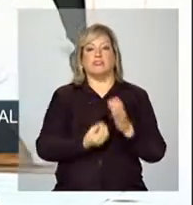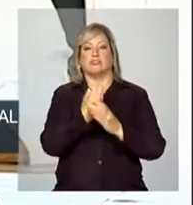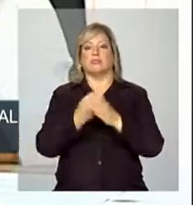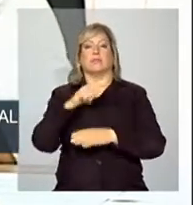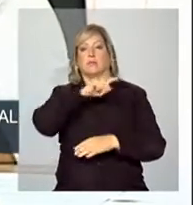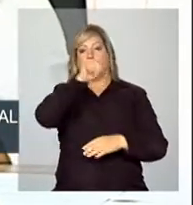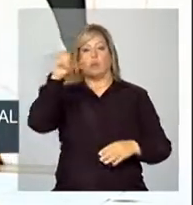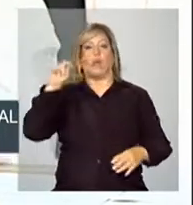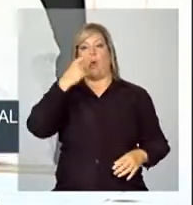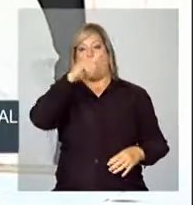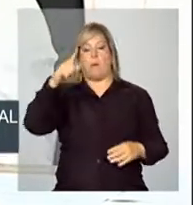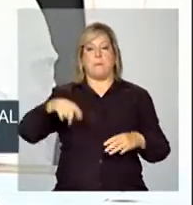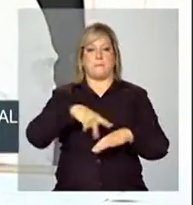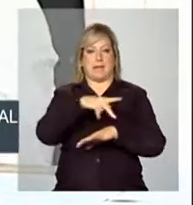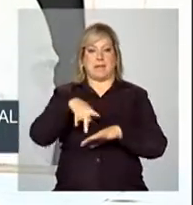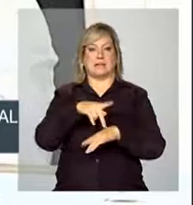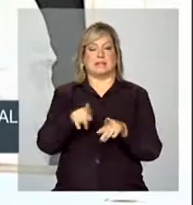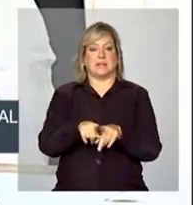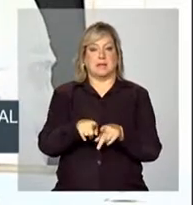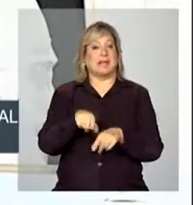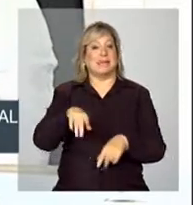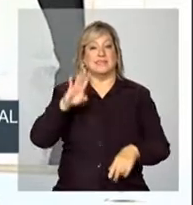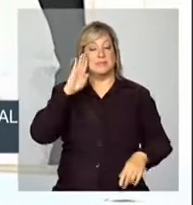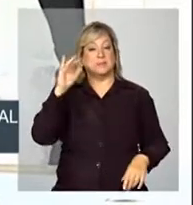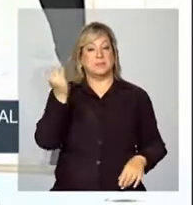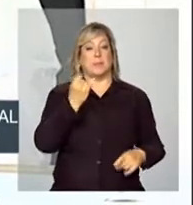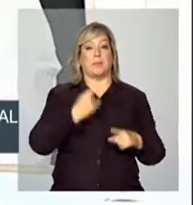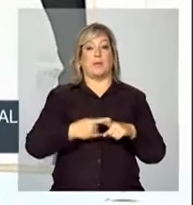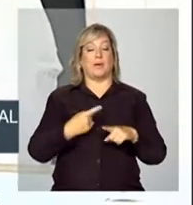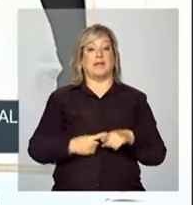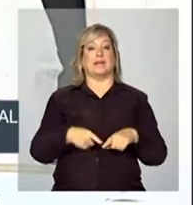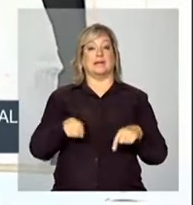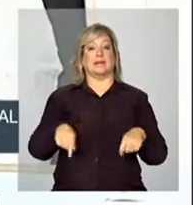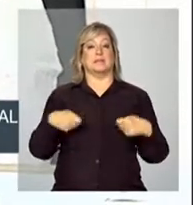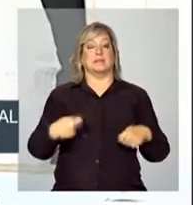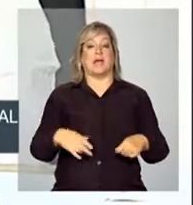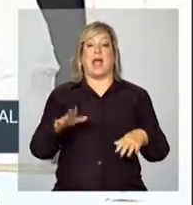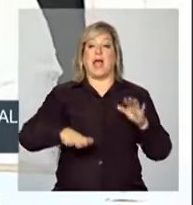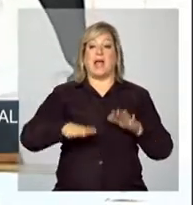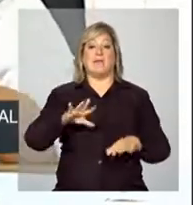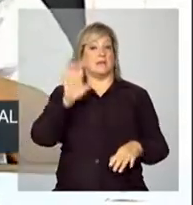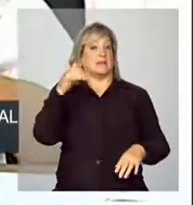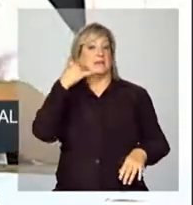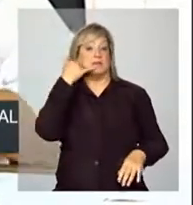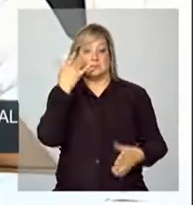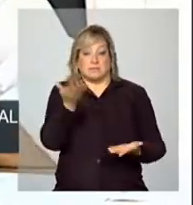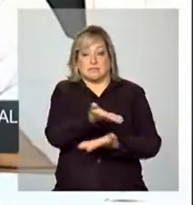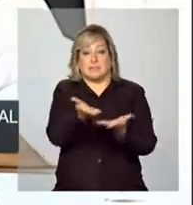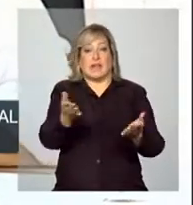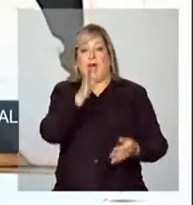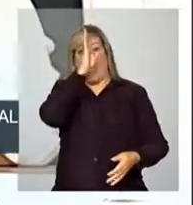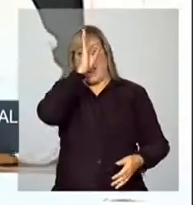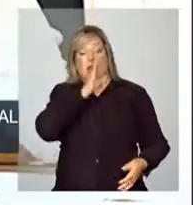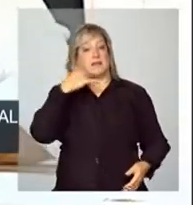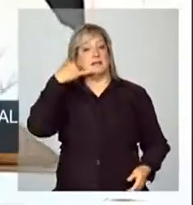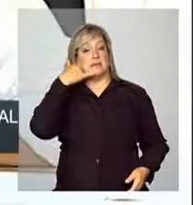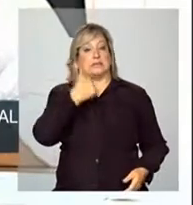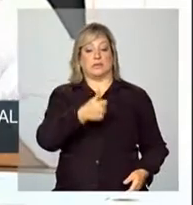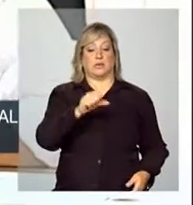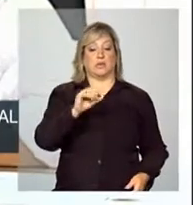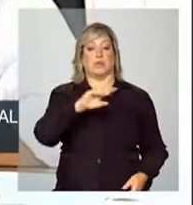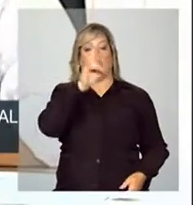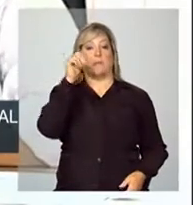isso é fundamental porque é uma denúncia é um telefonema gratuito que as mulheres